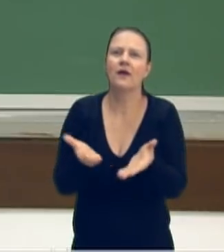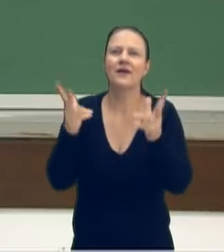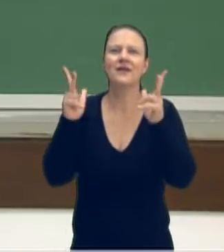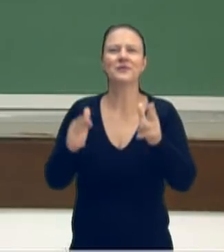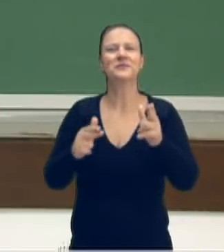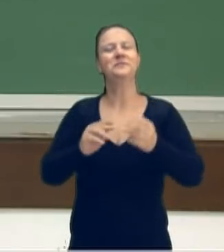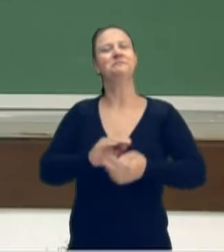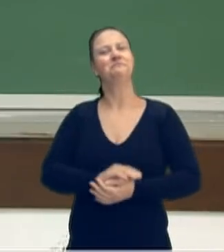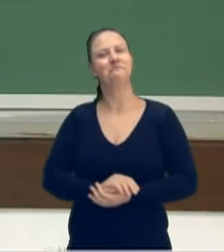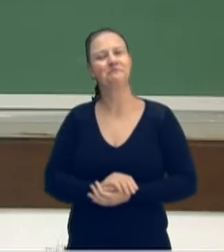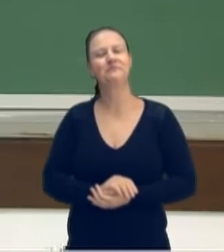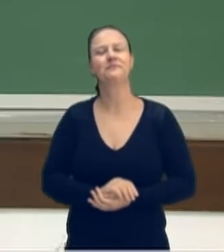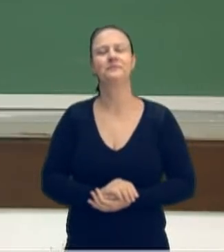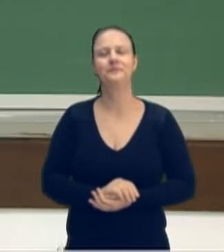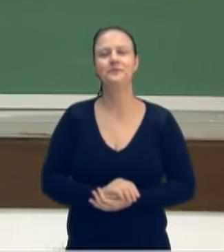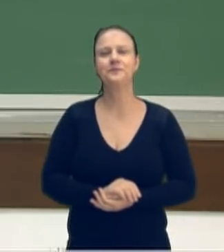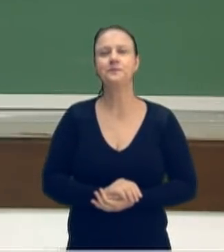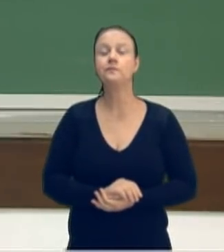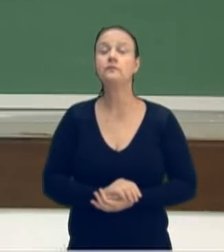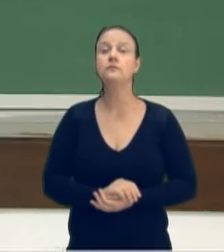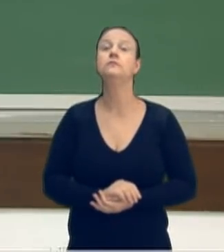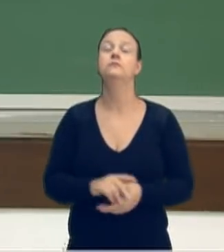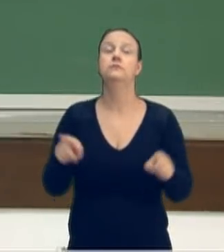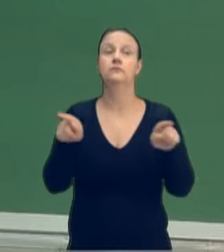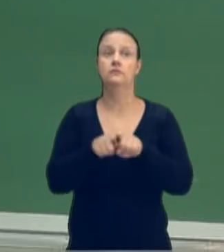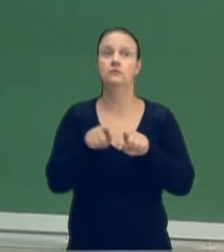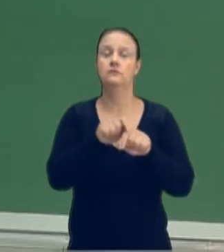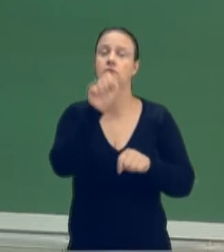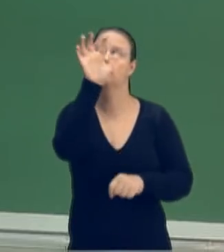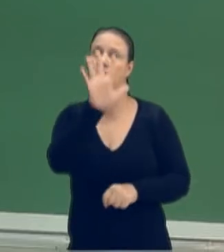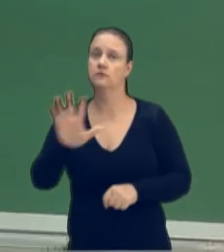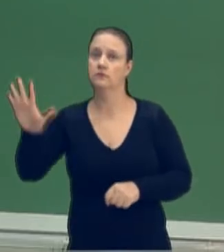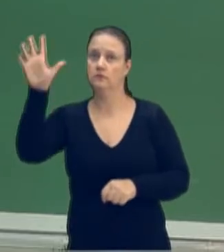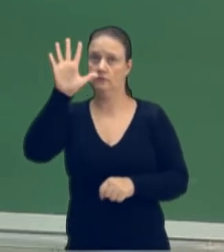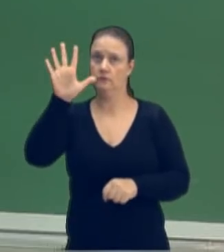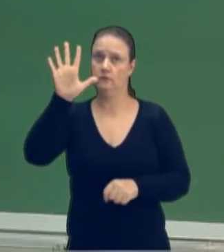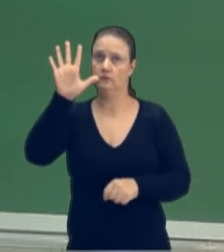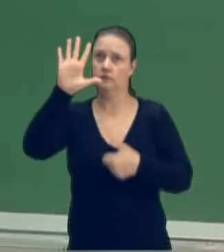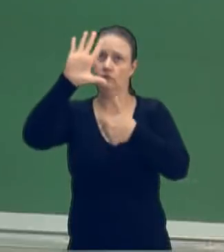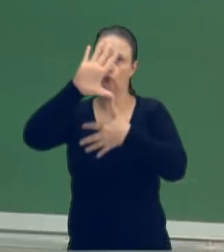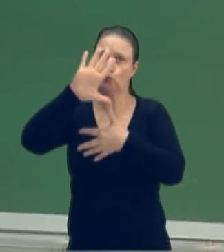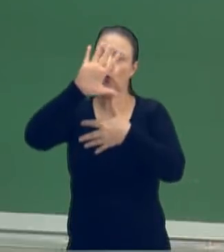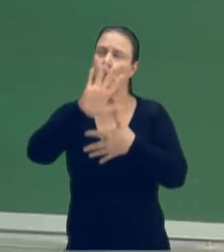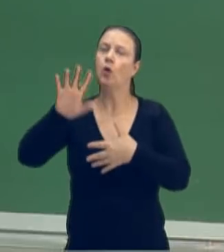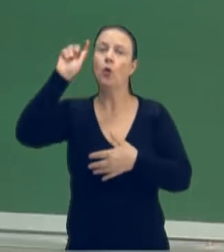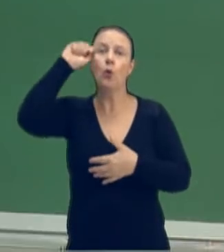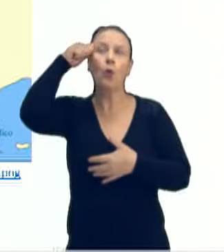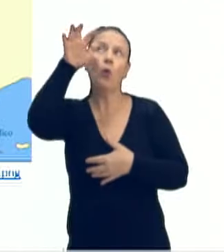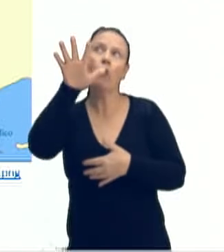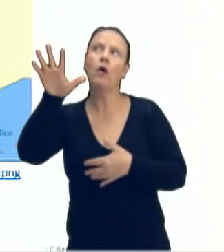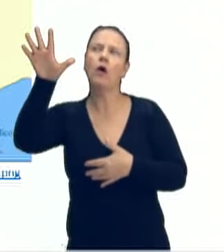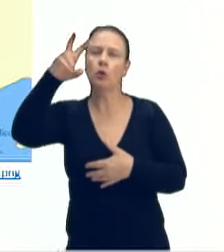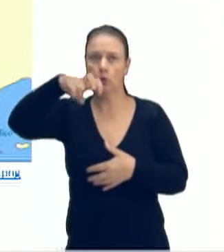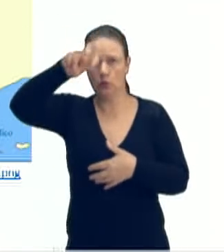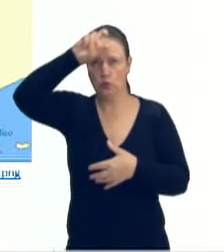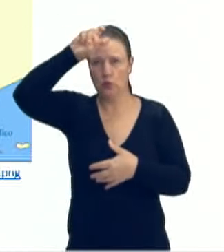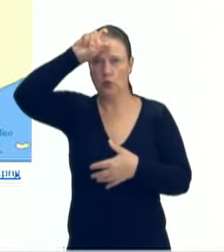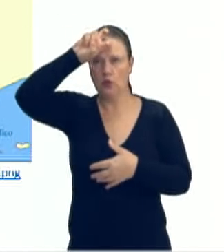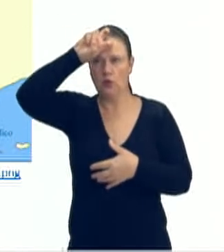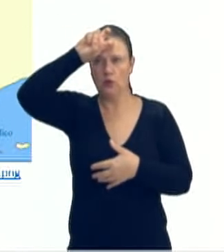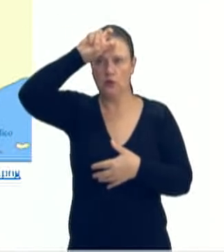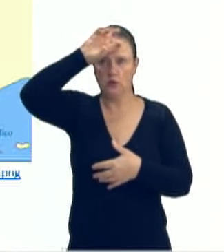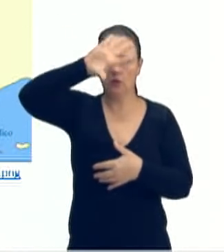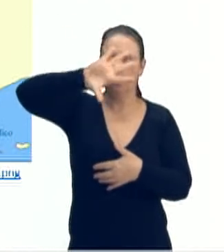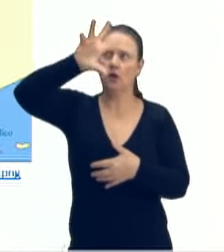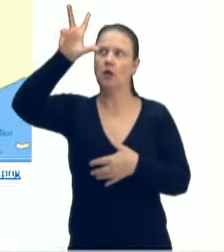incrível. Aqui nós temos então a imagem uma fotografia do mapa da África. O Egito está aqui na parte